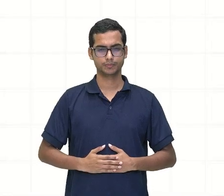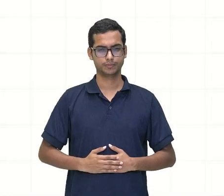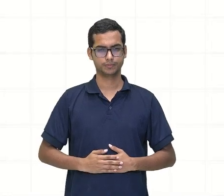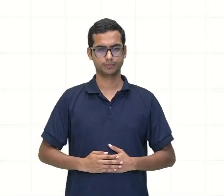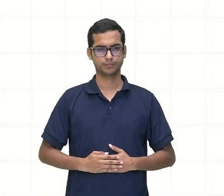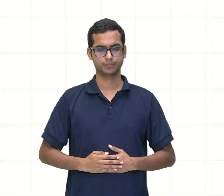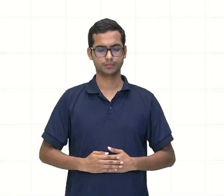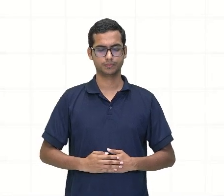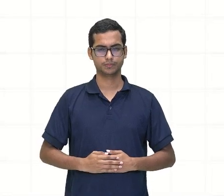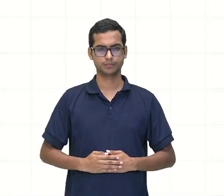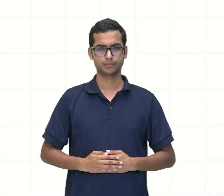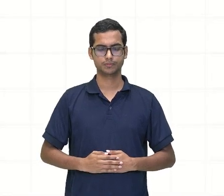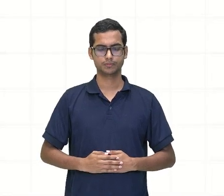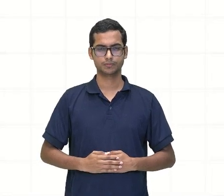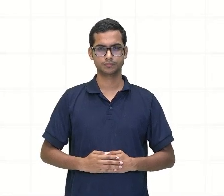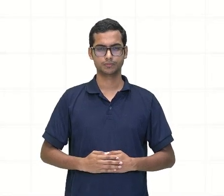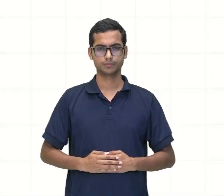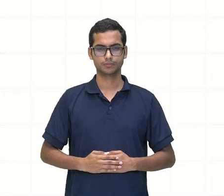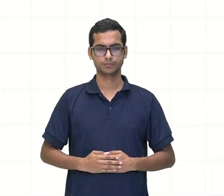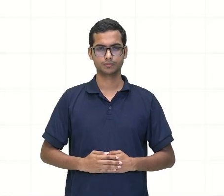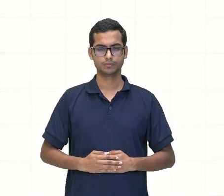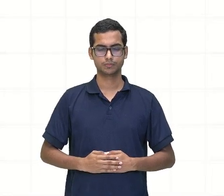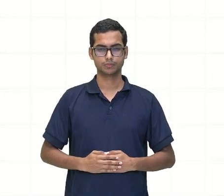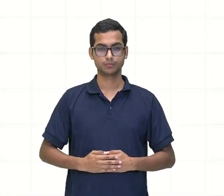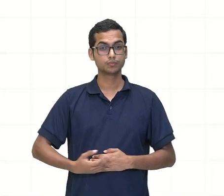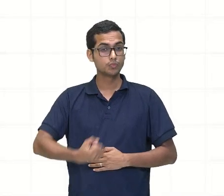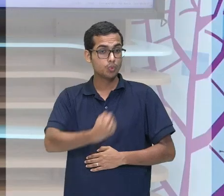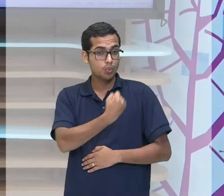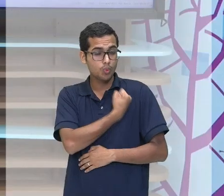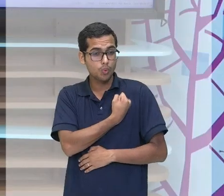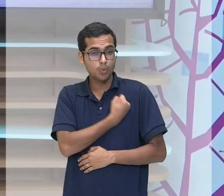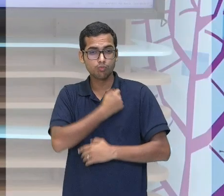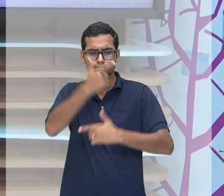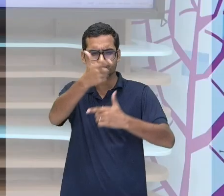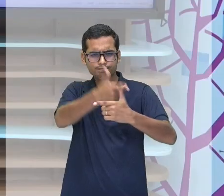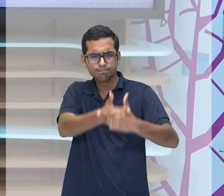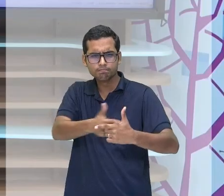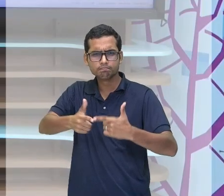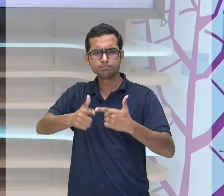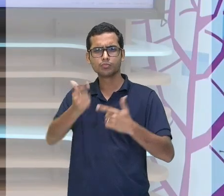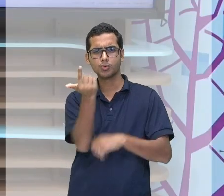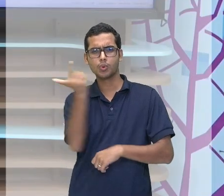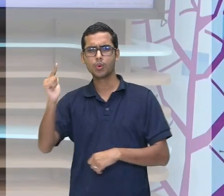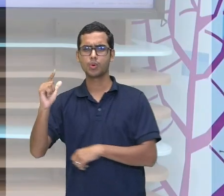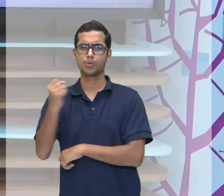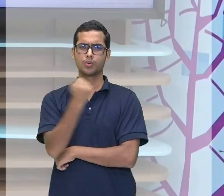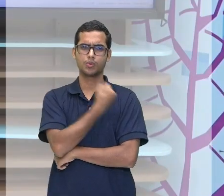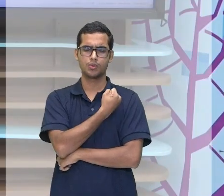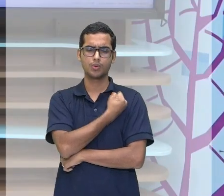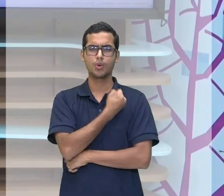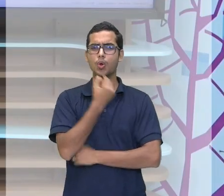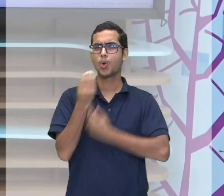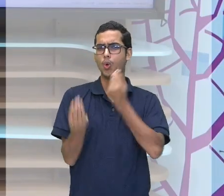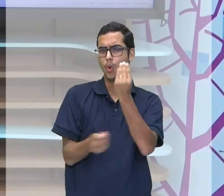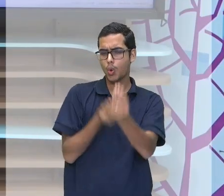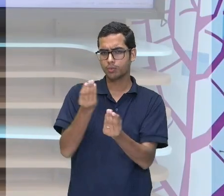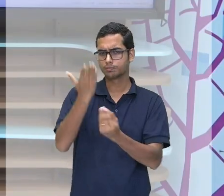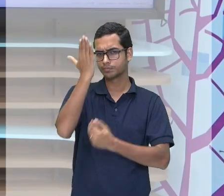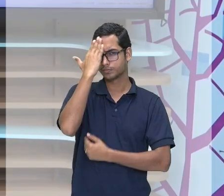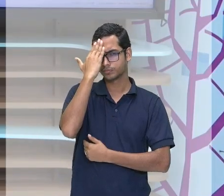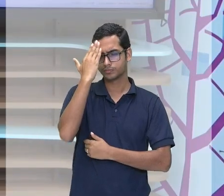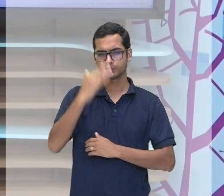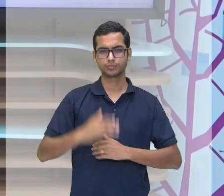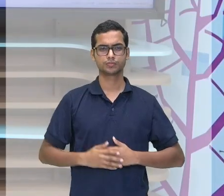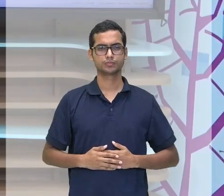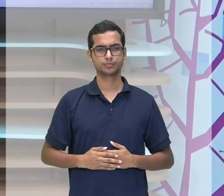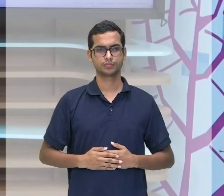um número, né, é divisível por outro, porque quando eu sei se um número é divisível por outro, ou seja, se ele é divisor de outro,